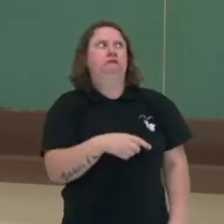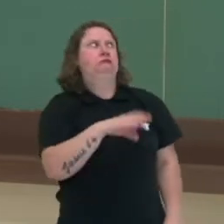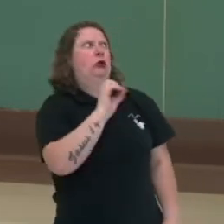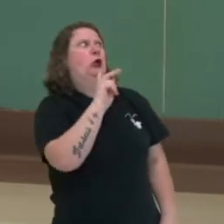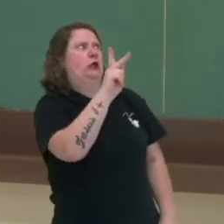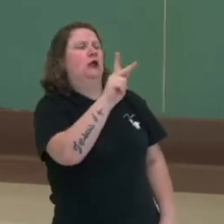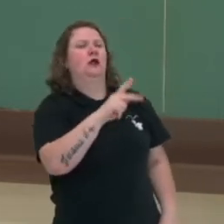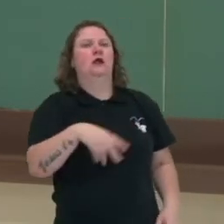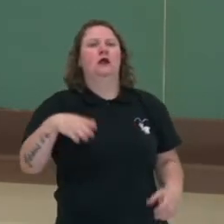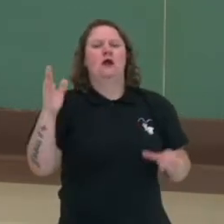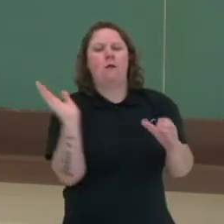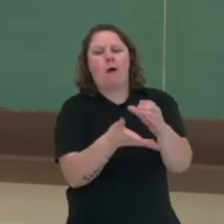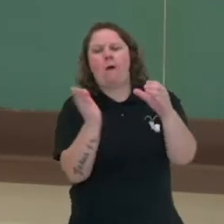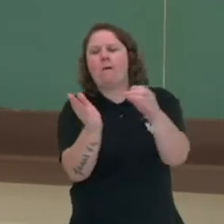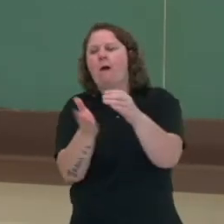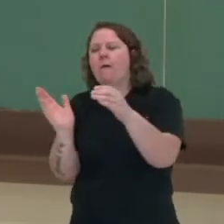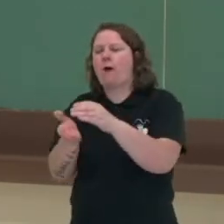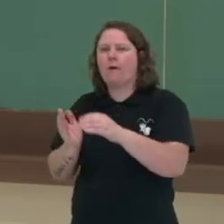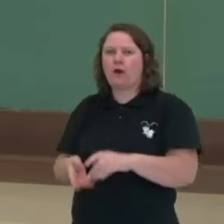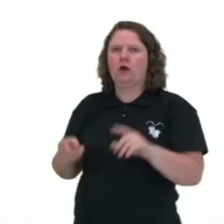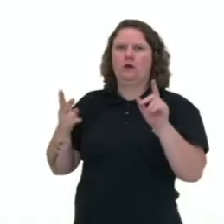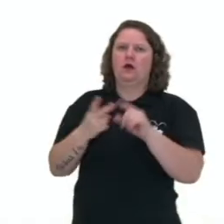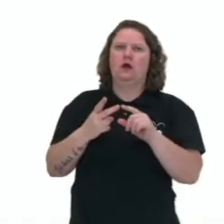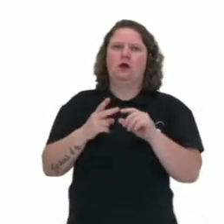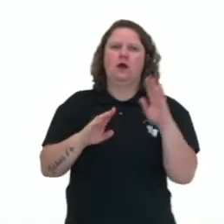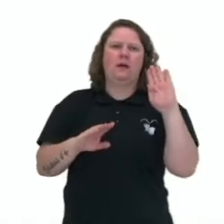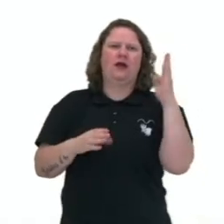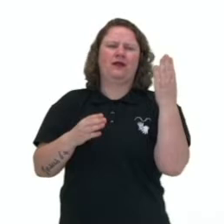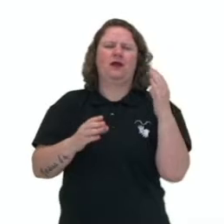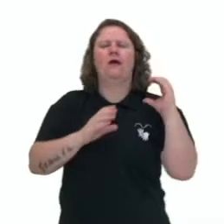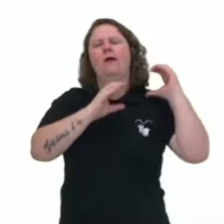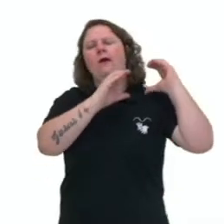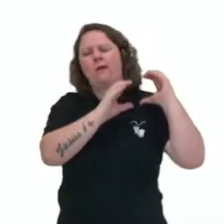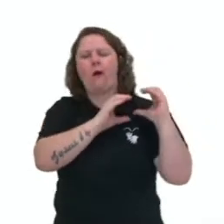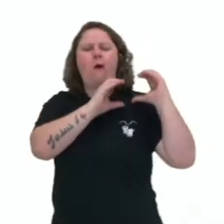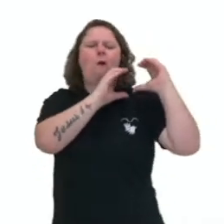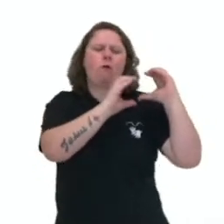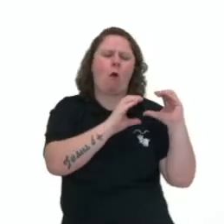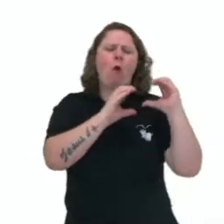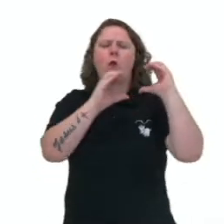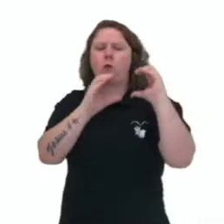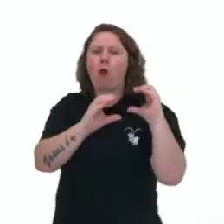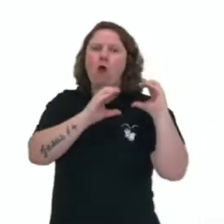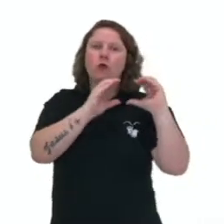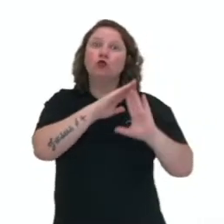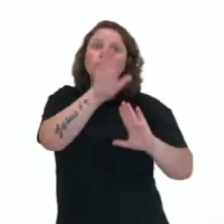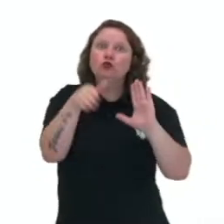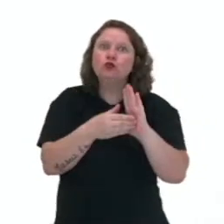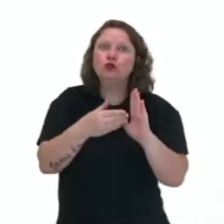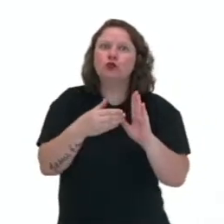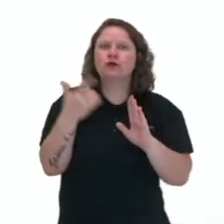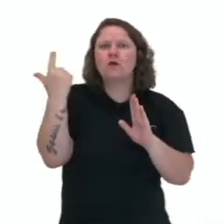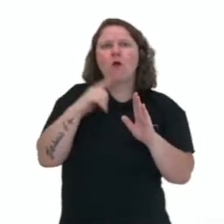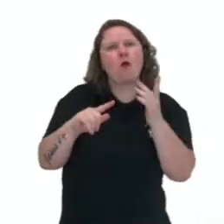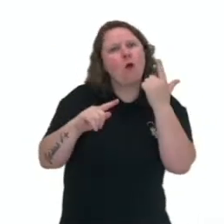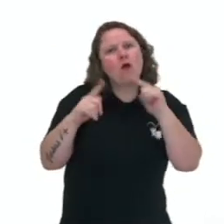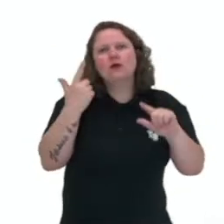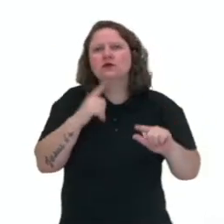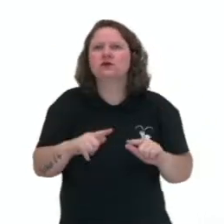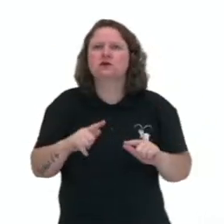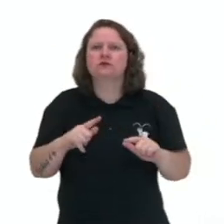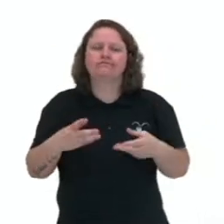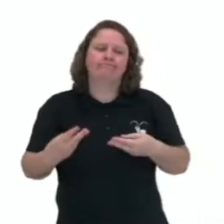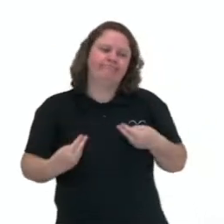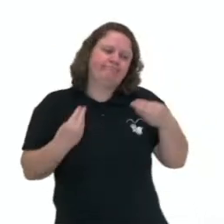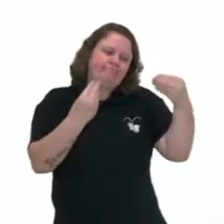cortar, carregar madeira, tudo que o servo produzia nesses dias era do senhor. Então, esse trabalho